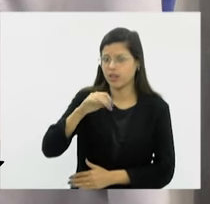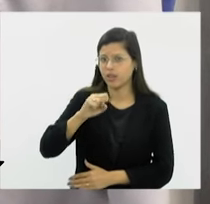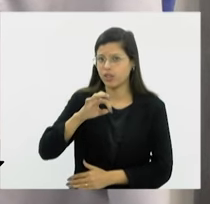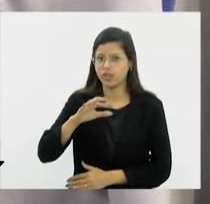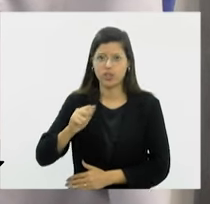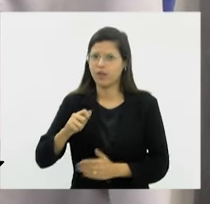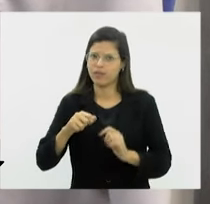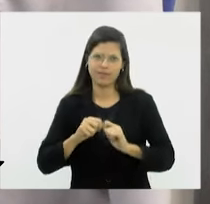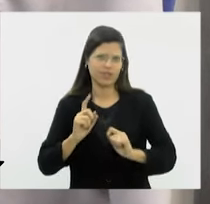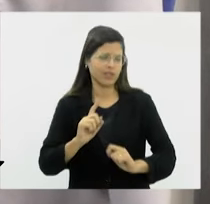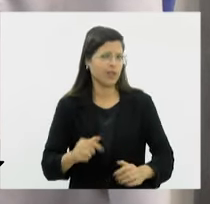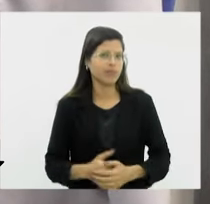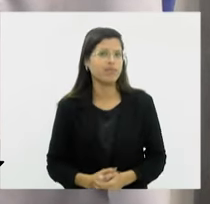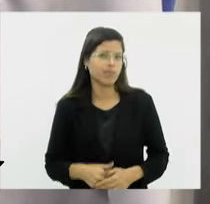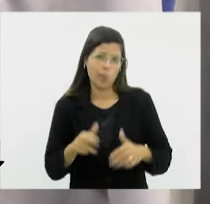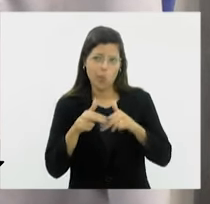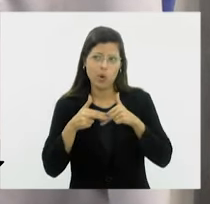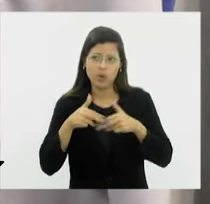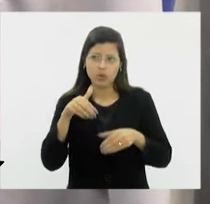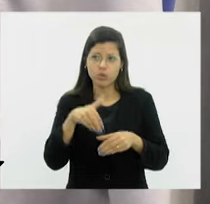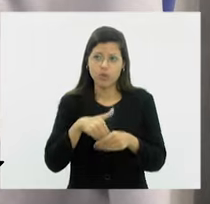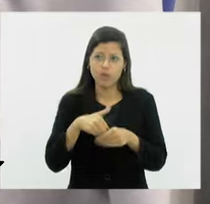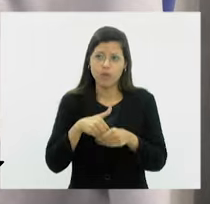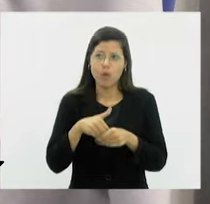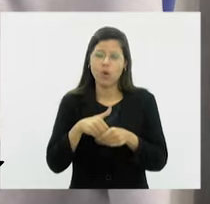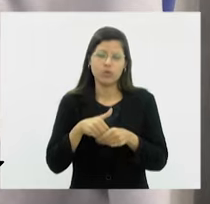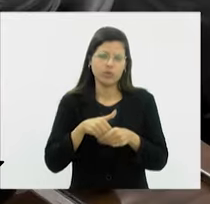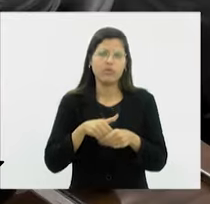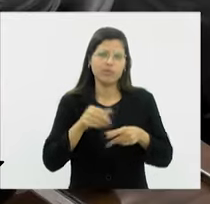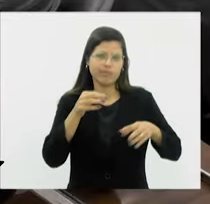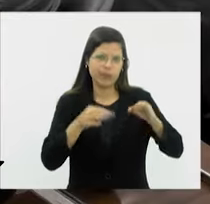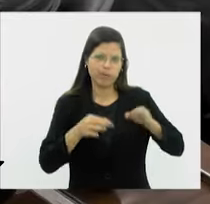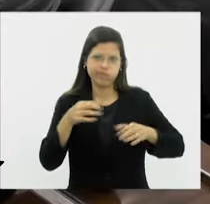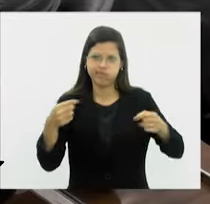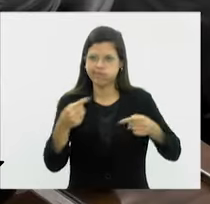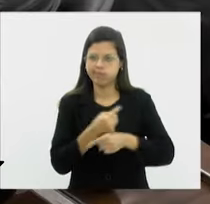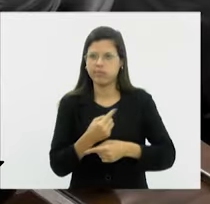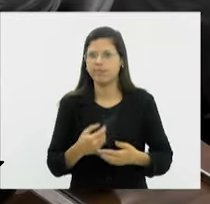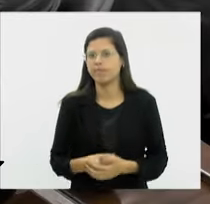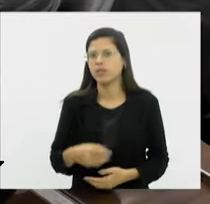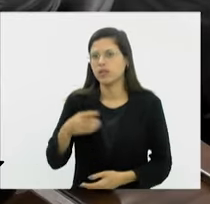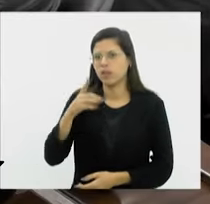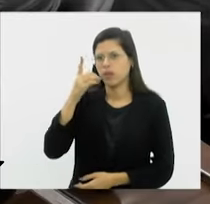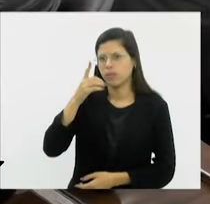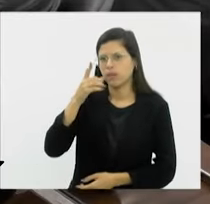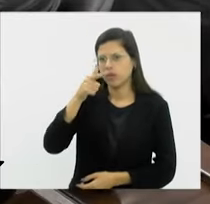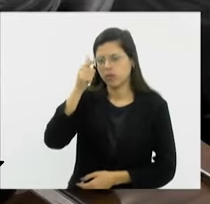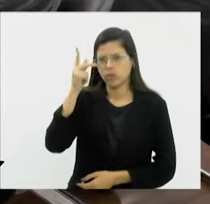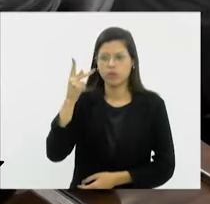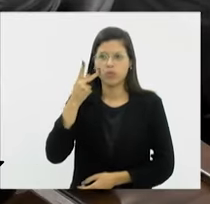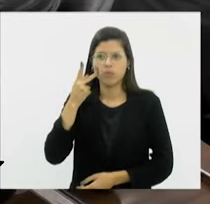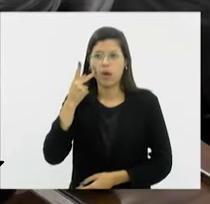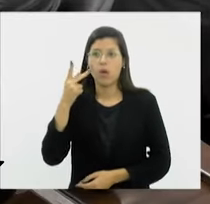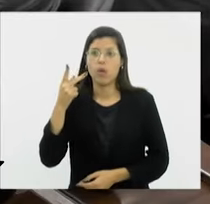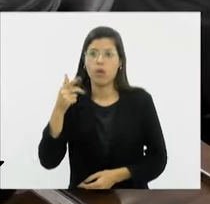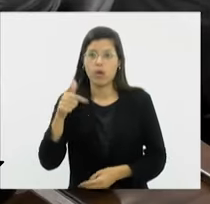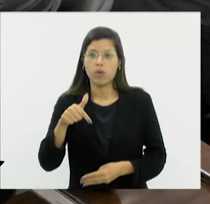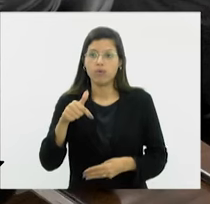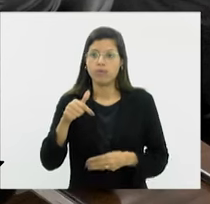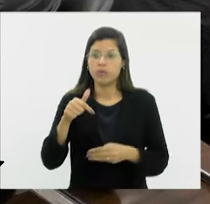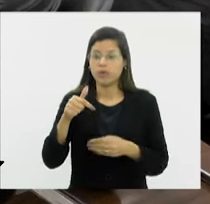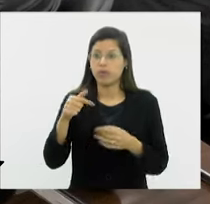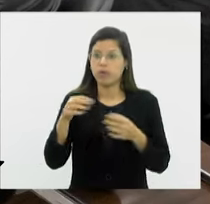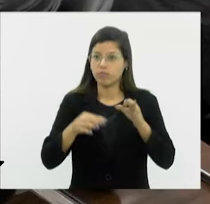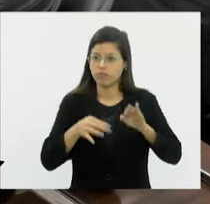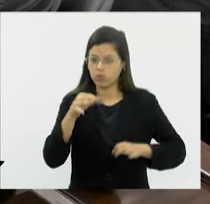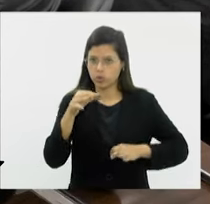injuridicidade. Presidente. Deputada, pra, desculpa, deputada Célia, deputado. Não, só para esclarecer. Paulo, também, e deputado eu, Fred. Eu dei pela juridicidade, senhor presidente,